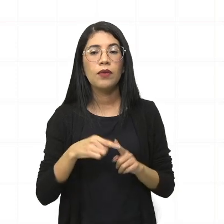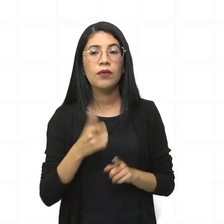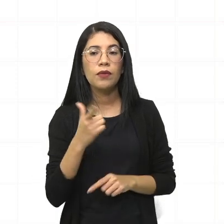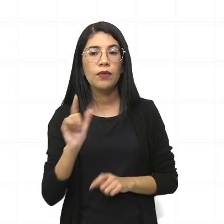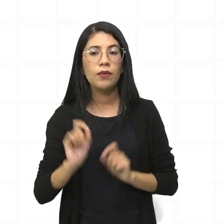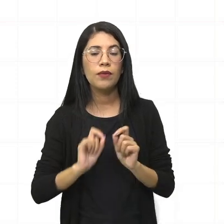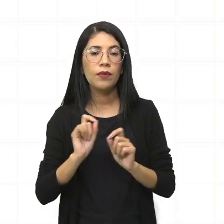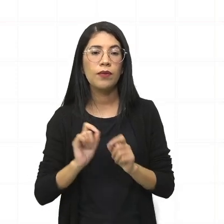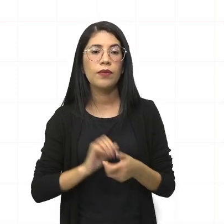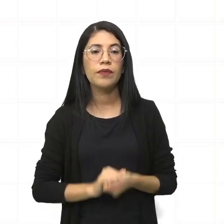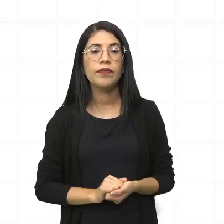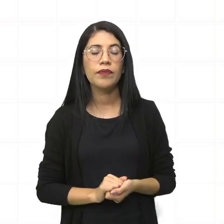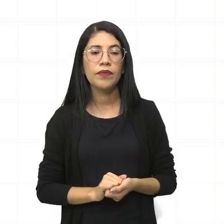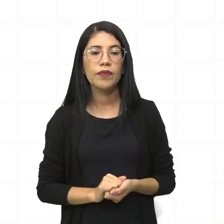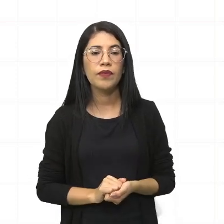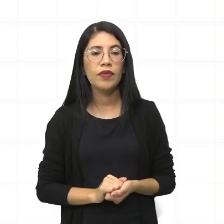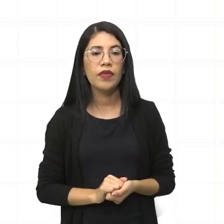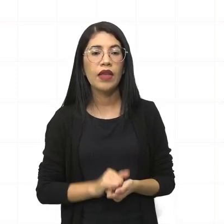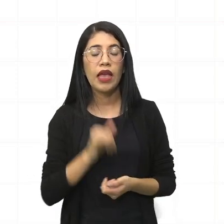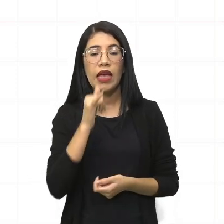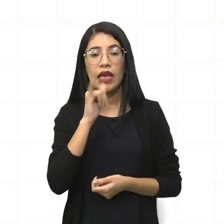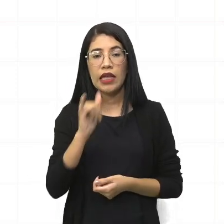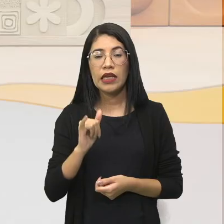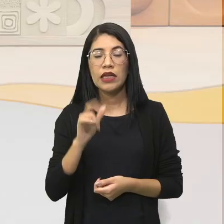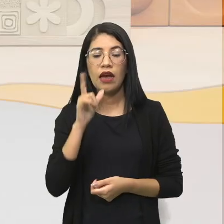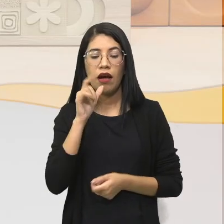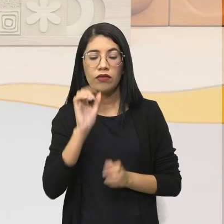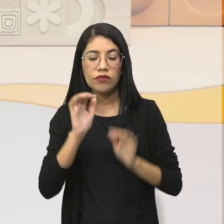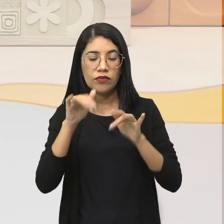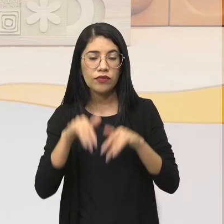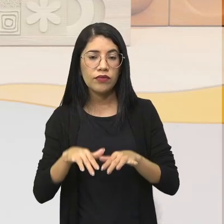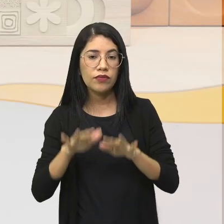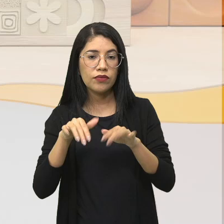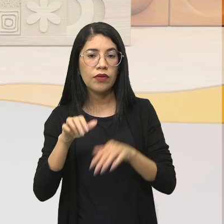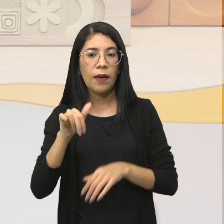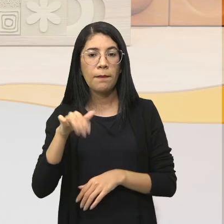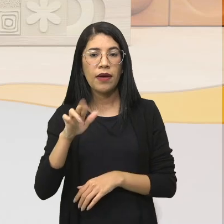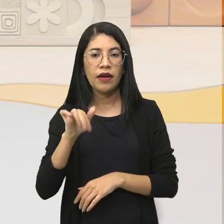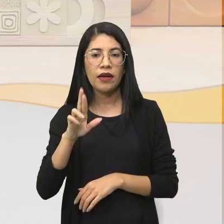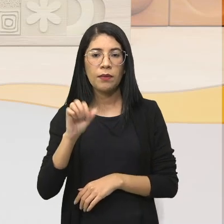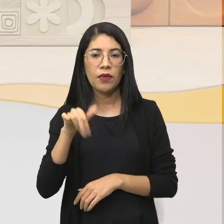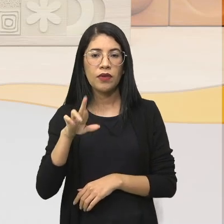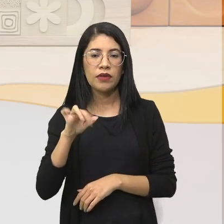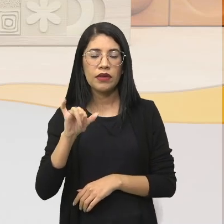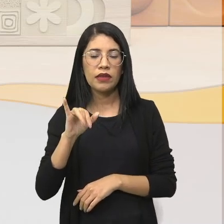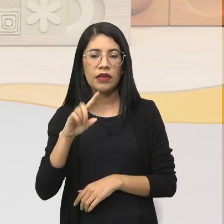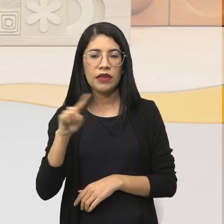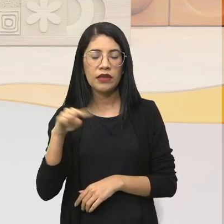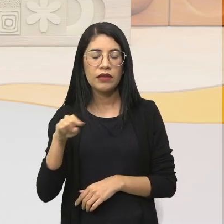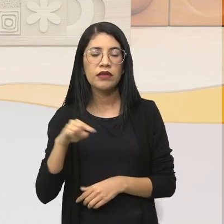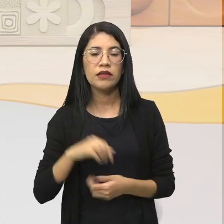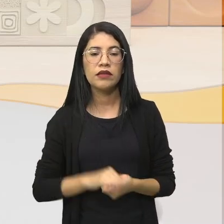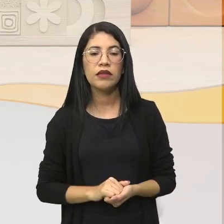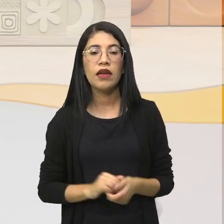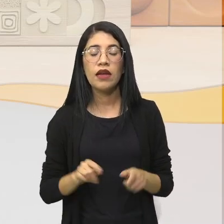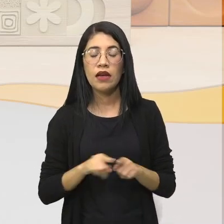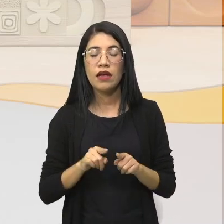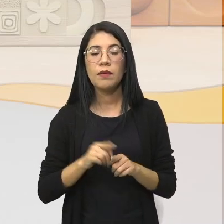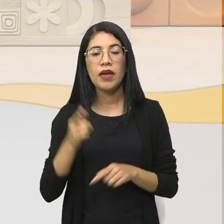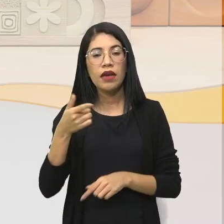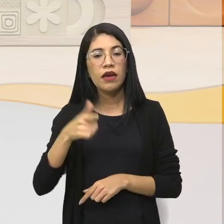energia renovável é a energia das marés, ou maremotriz, que é uma fonte de energia